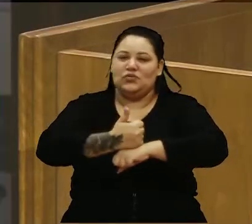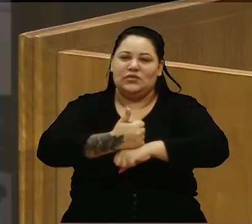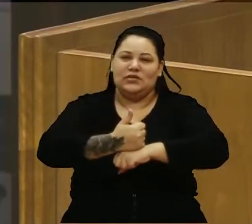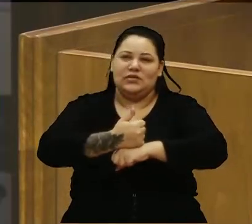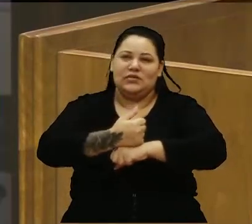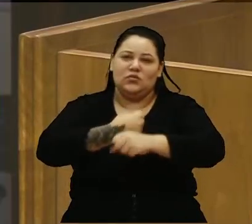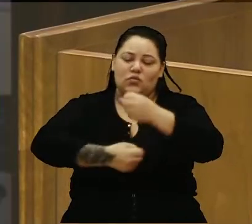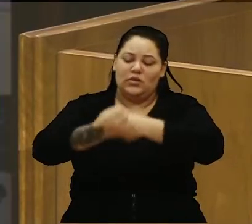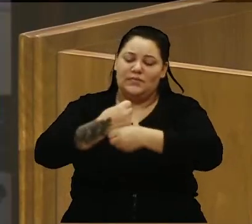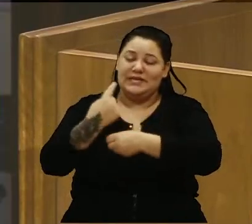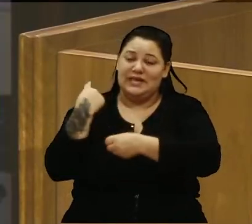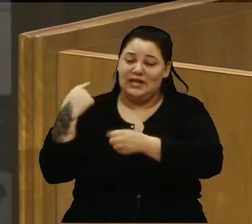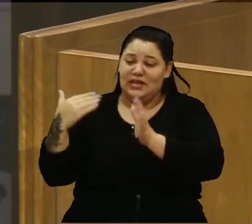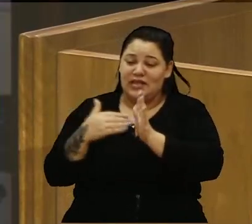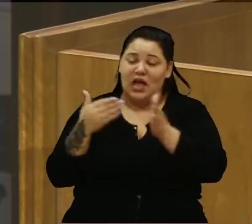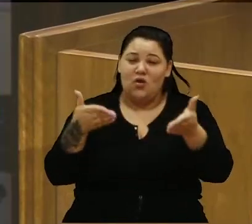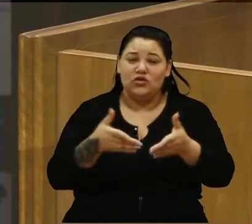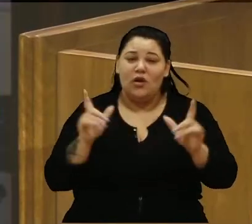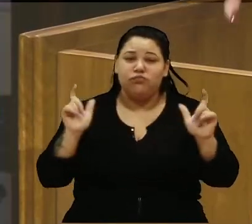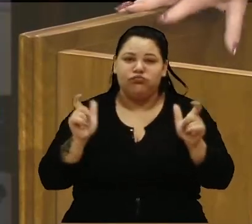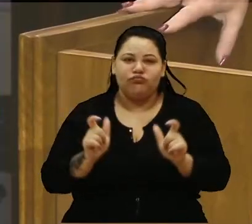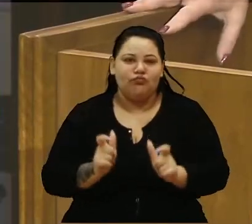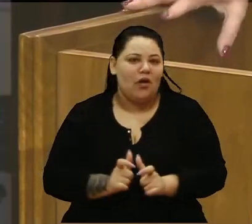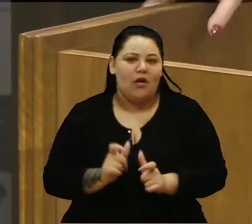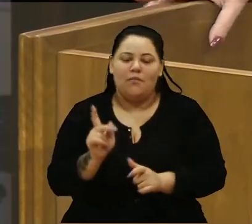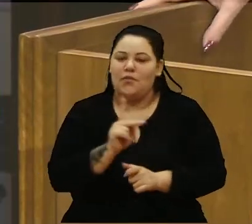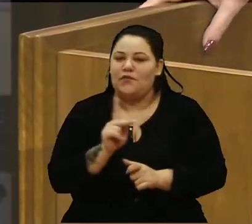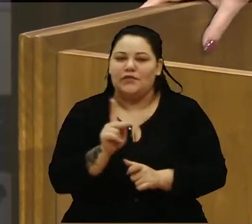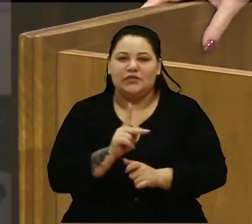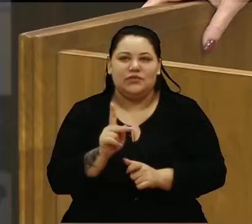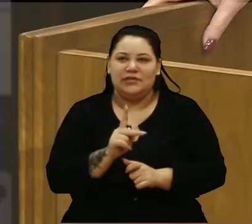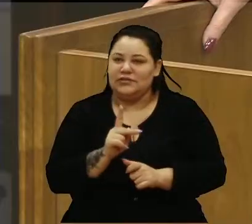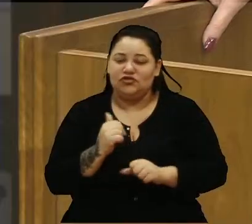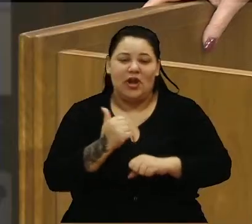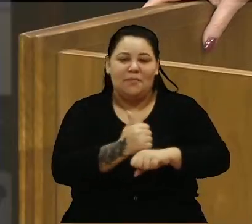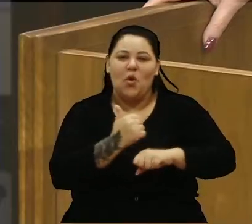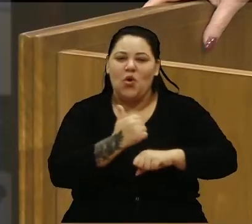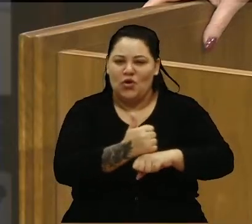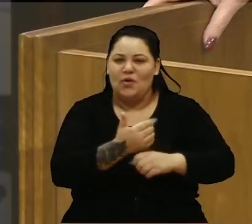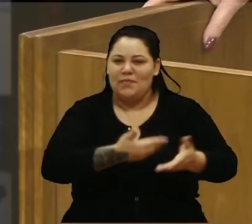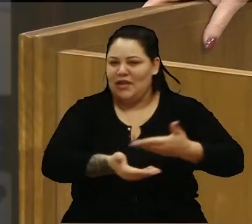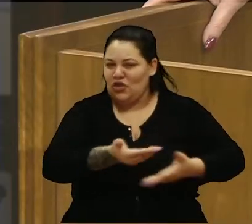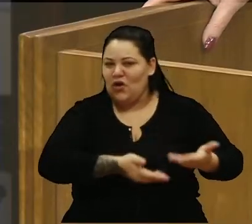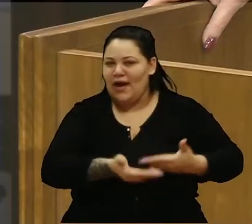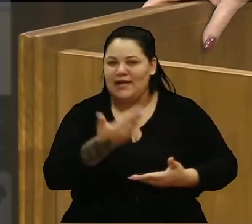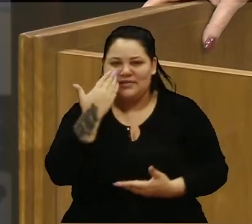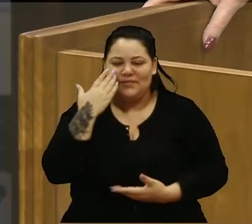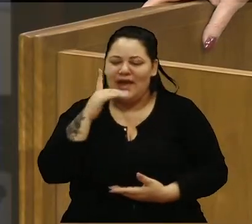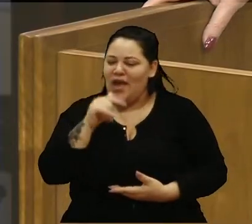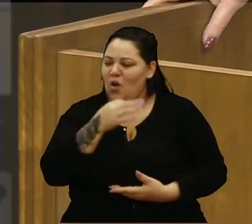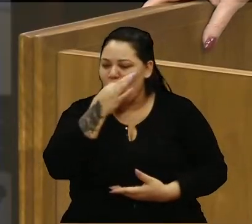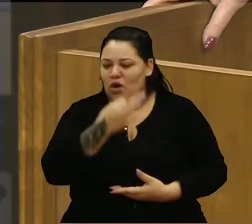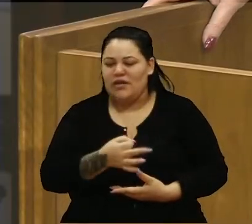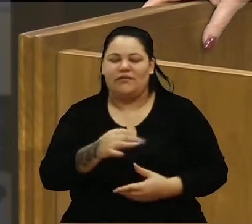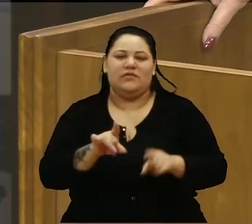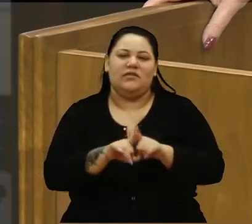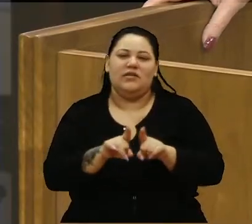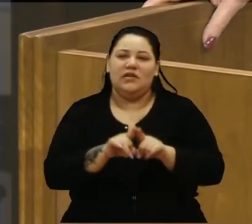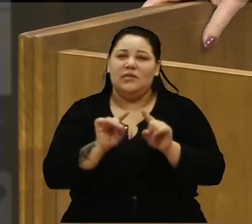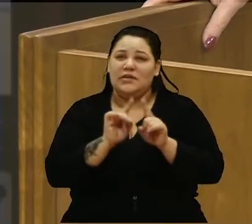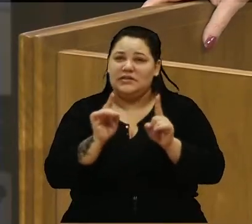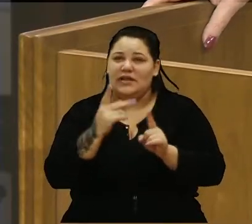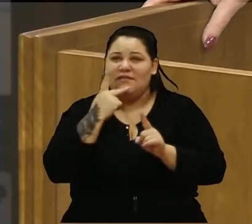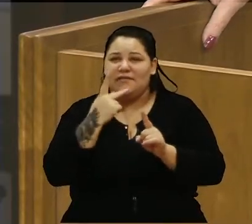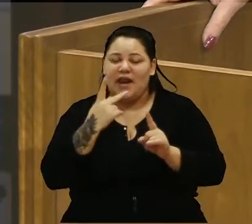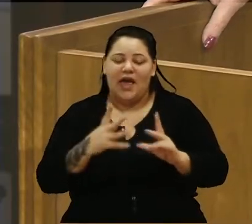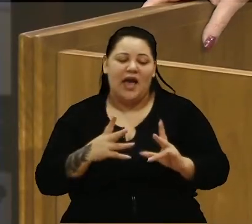para cá, diminuíram professoras volantes. Então, isso é um absurdo. Mas eu ia falar tudo isso, ia